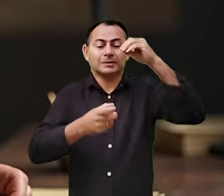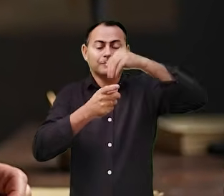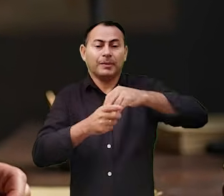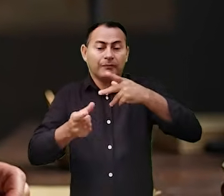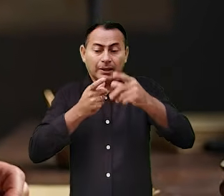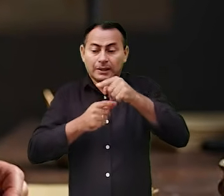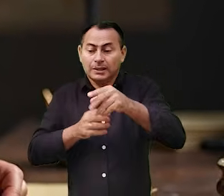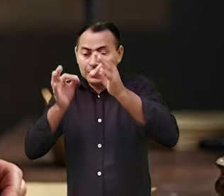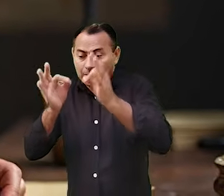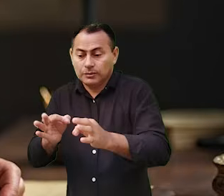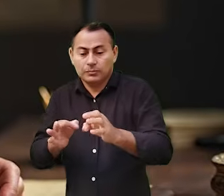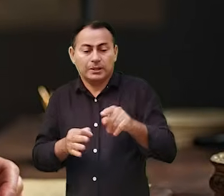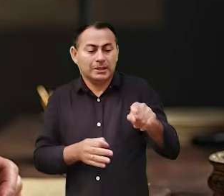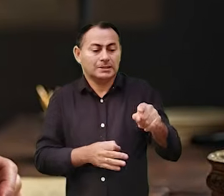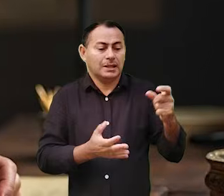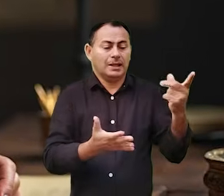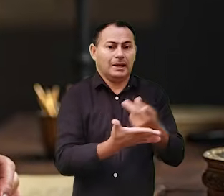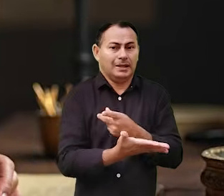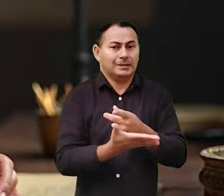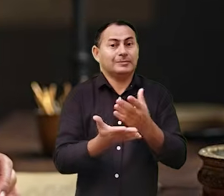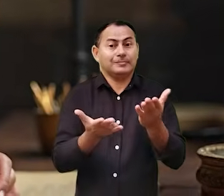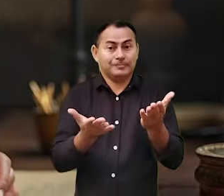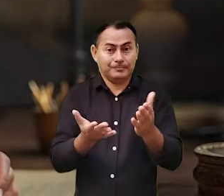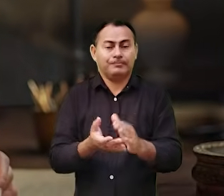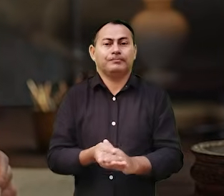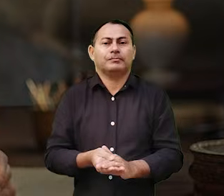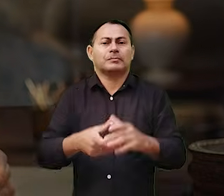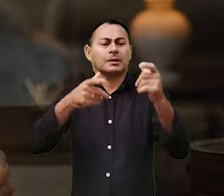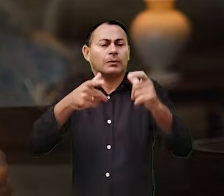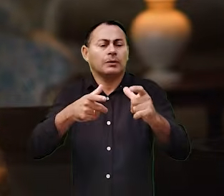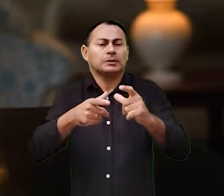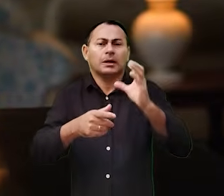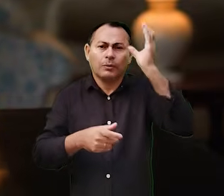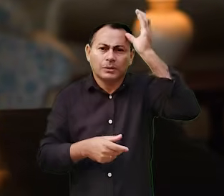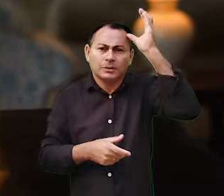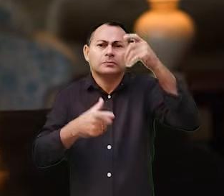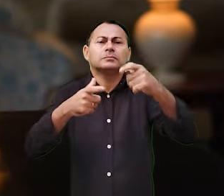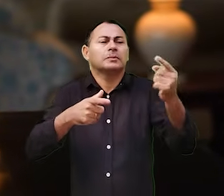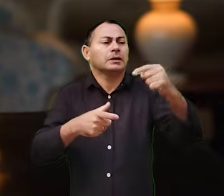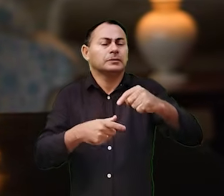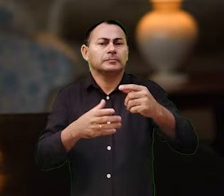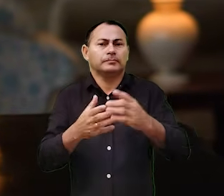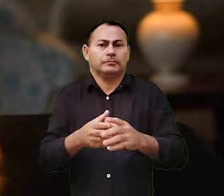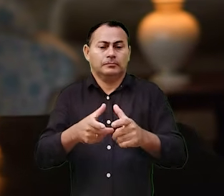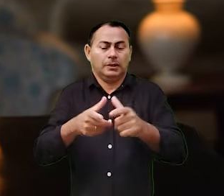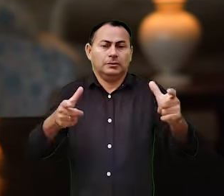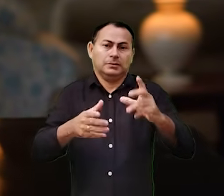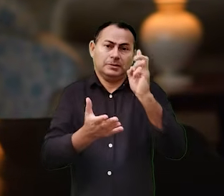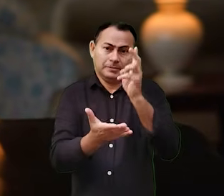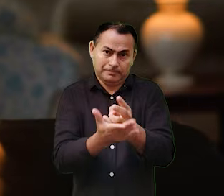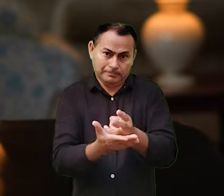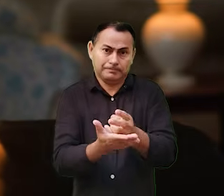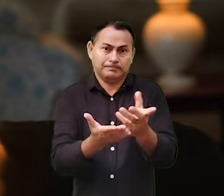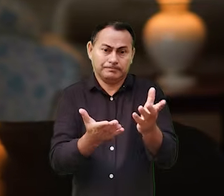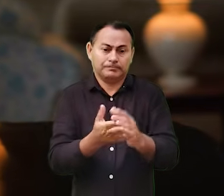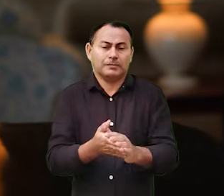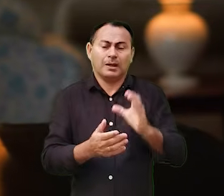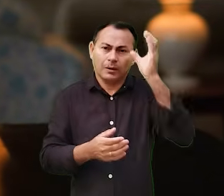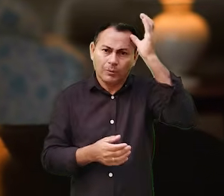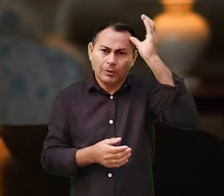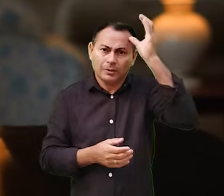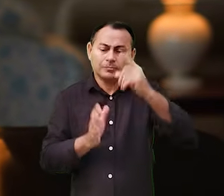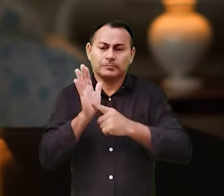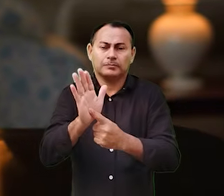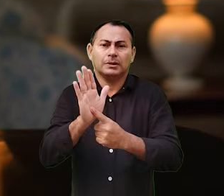que diz isso é certo ou isso é errado. De onde vem a consciência? Na maioria das vezes,